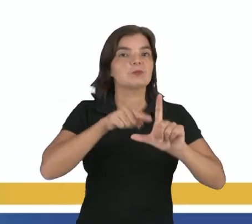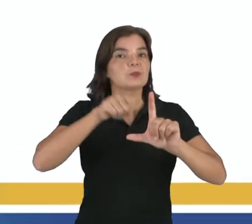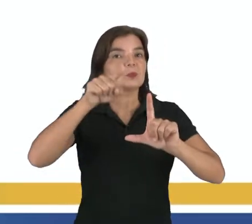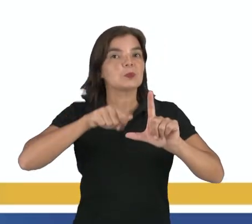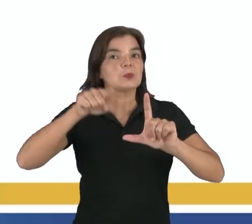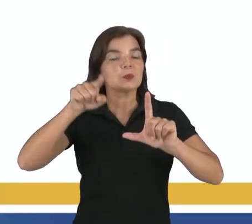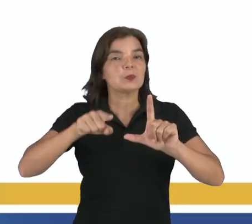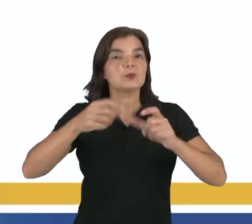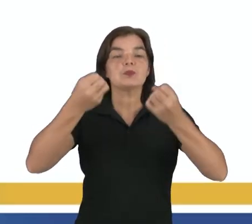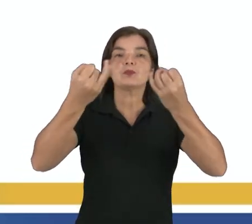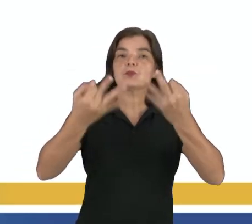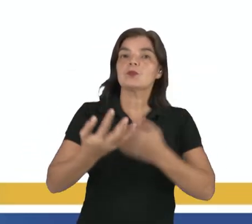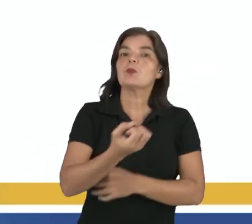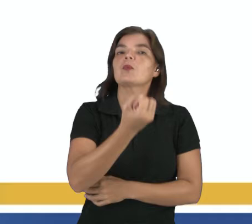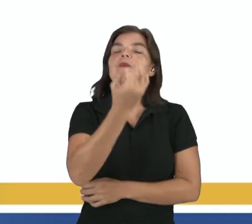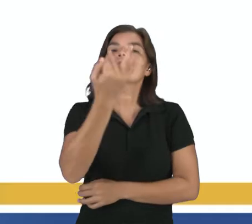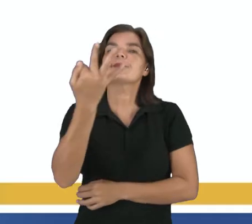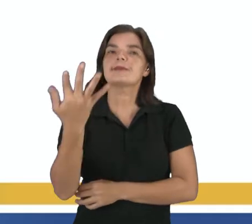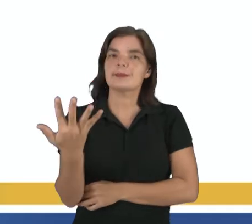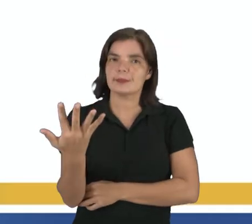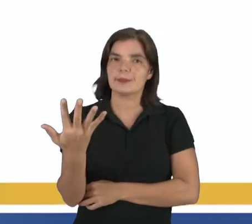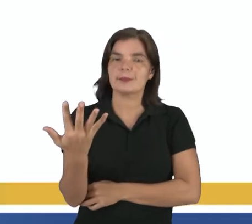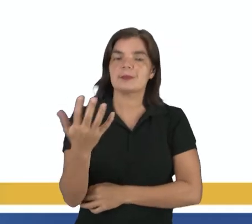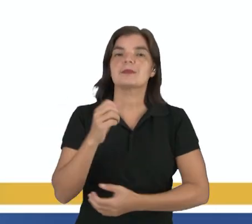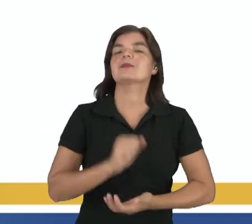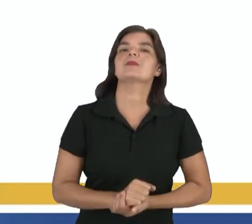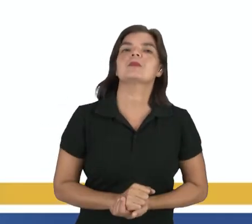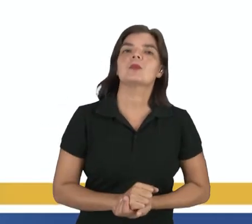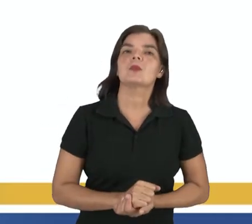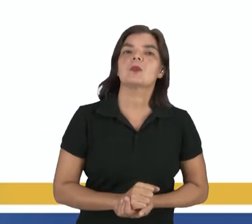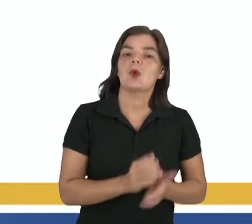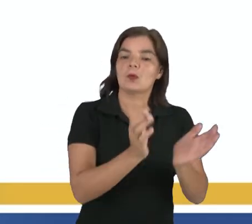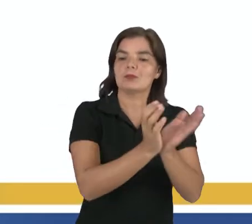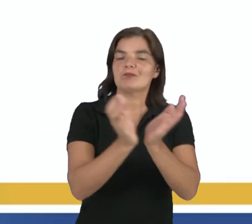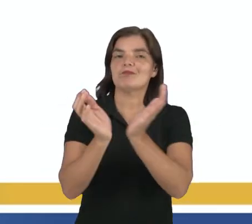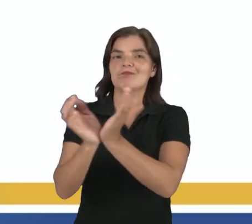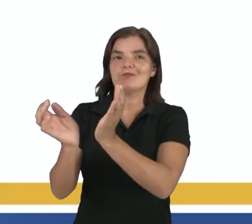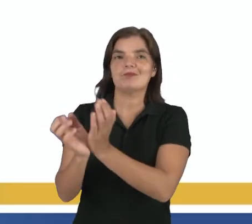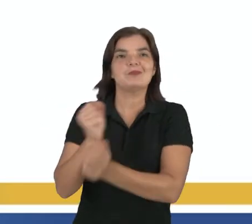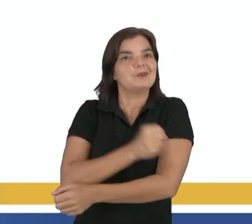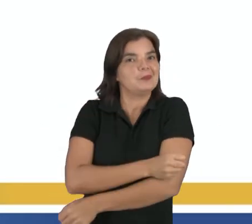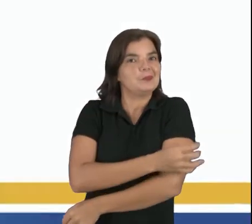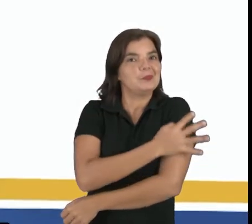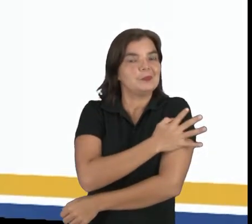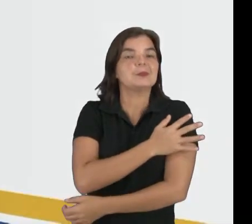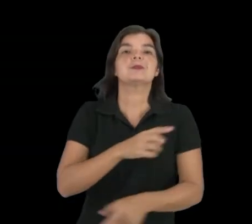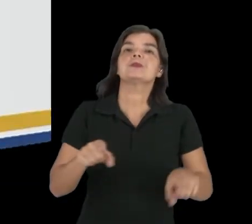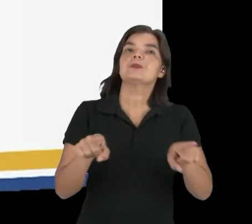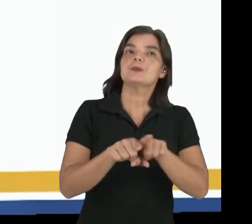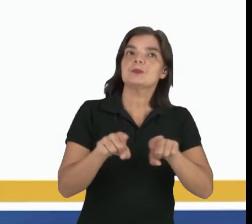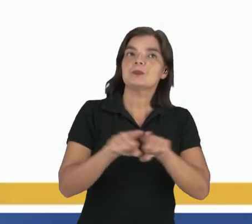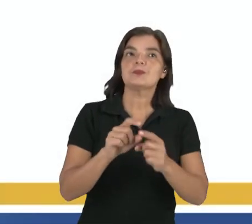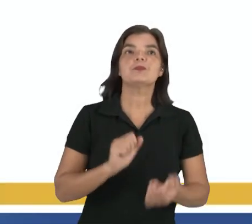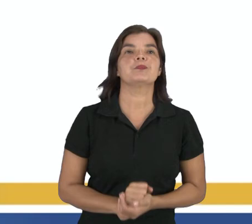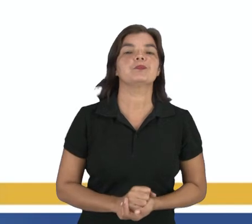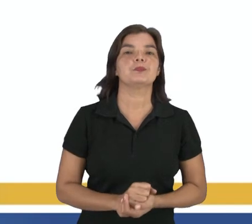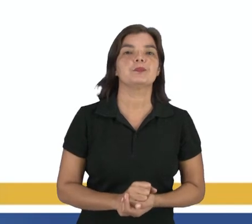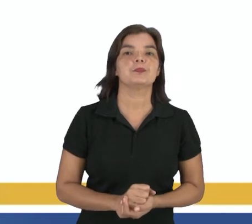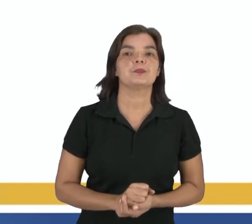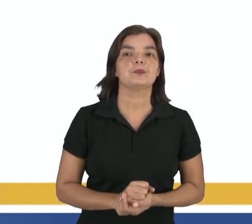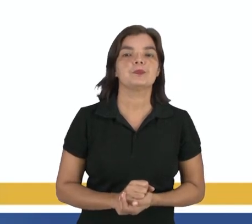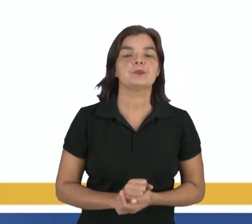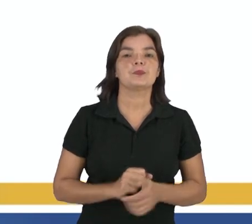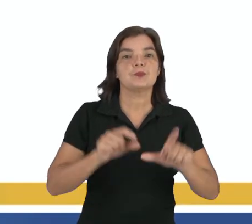está falando sobre quantidade em relação à categoria. Nós temos também